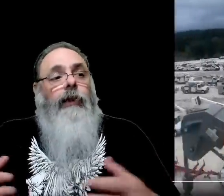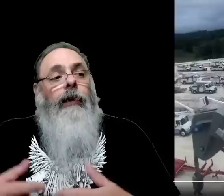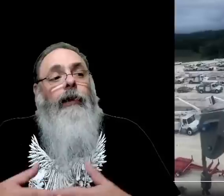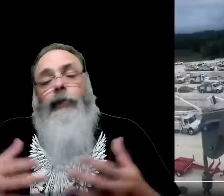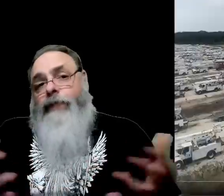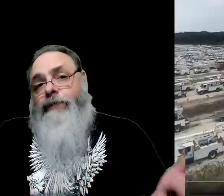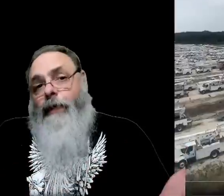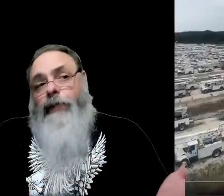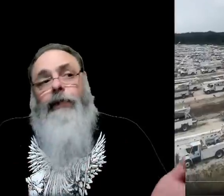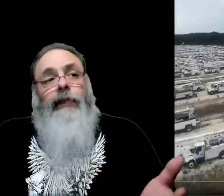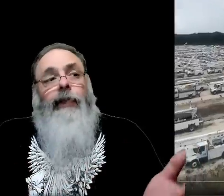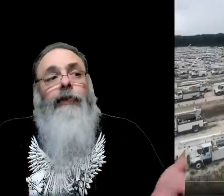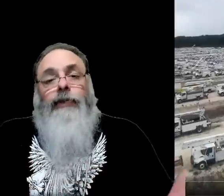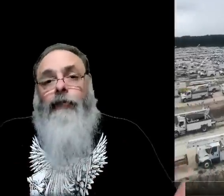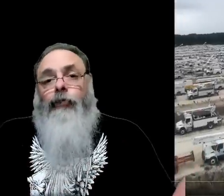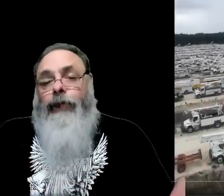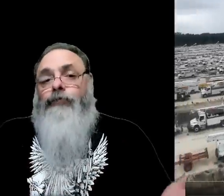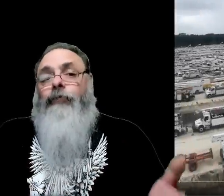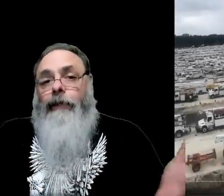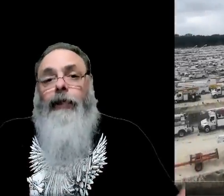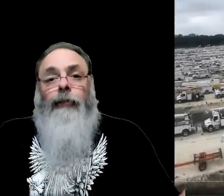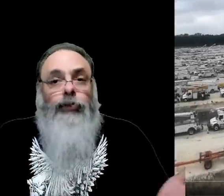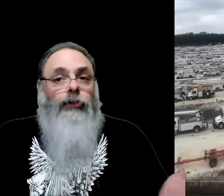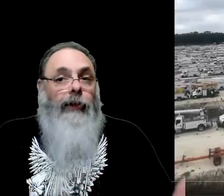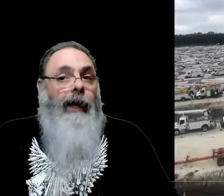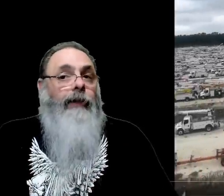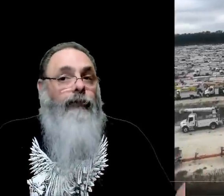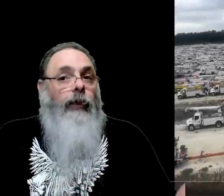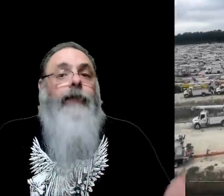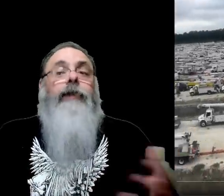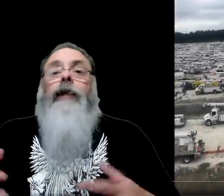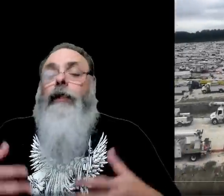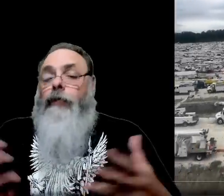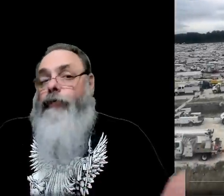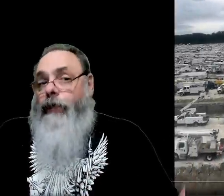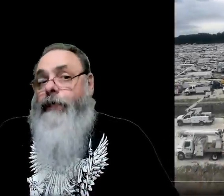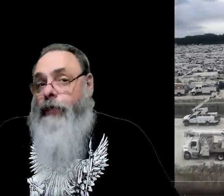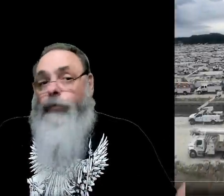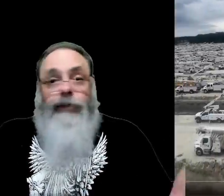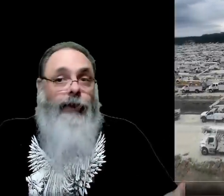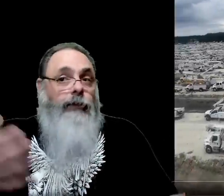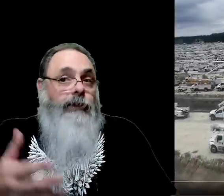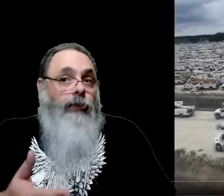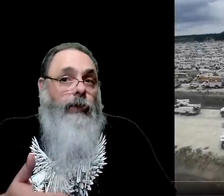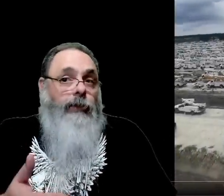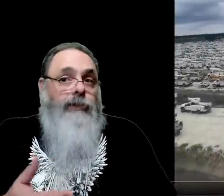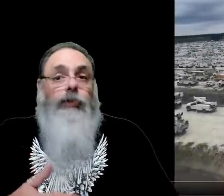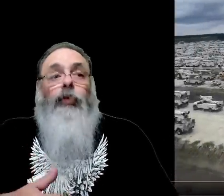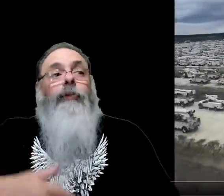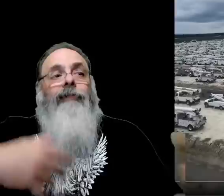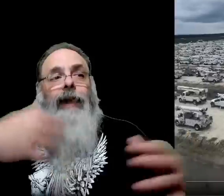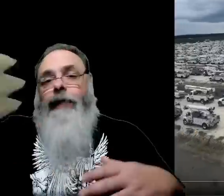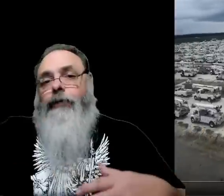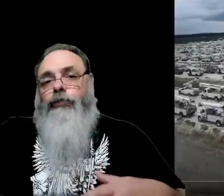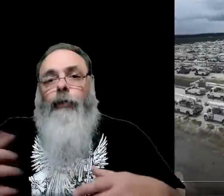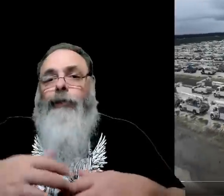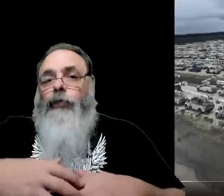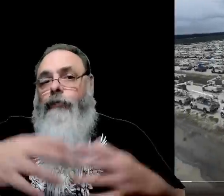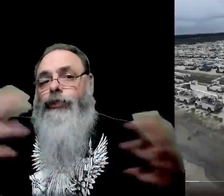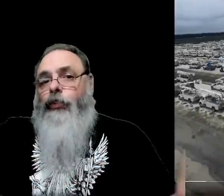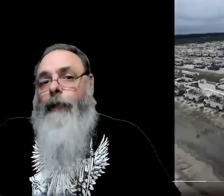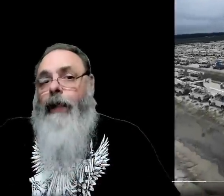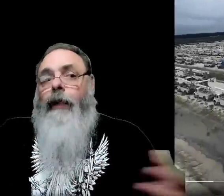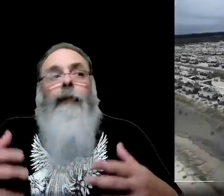e coisa e tal Porque eles sabem que e nem evitavelmente vai ter muito lugar na Flórida que vai ficar sem luz vai acontecer o que aconteceu em Cuba vai cair